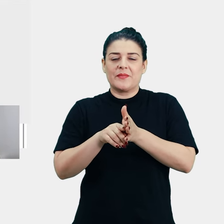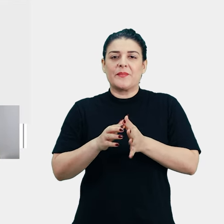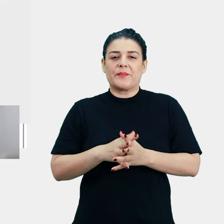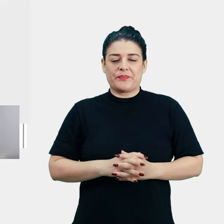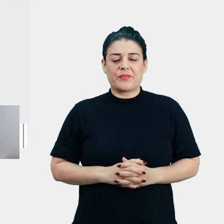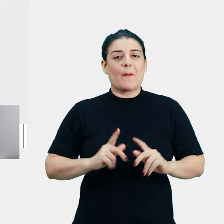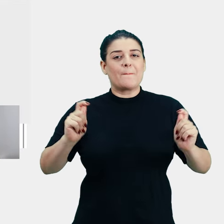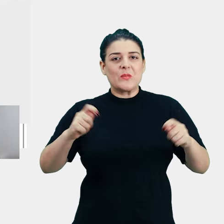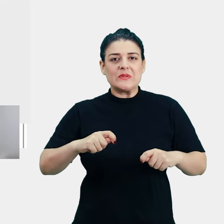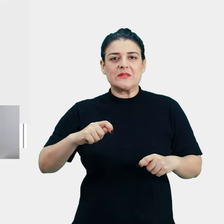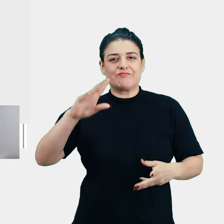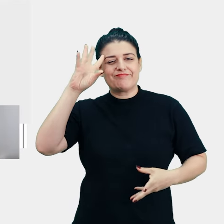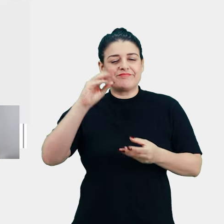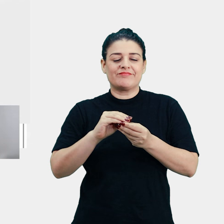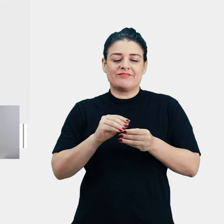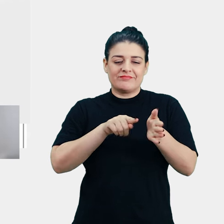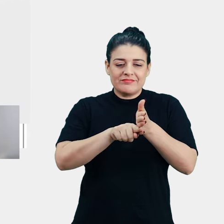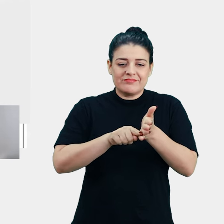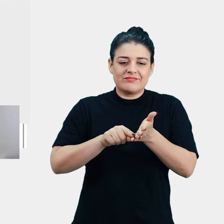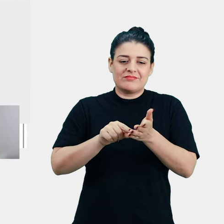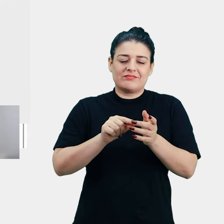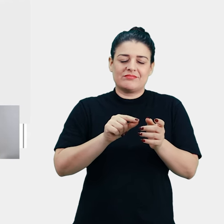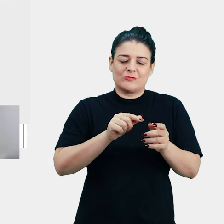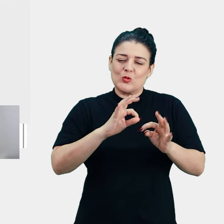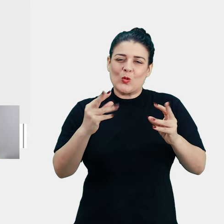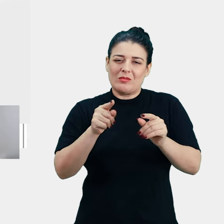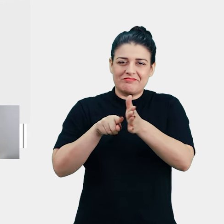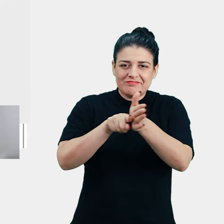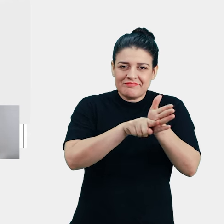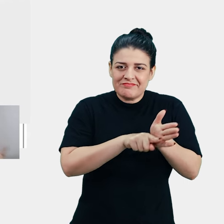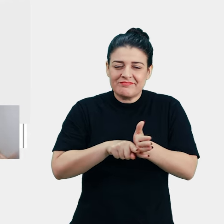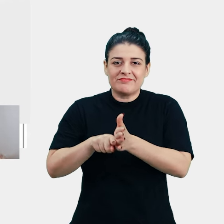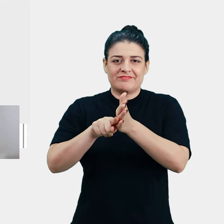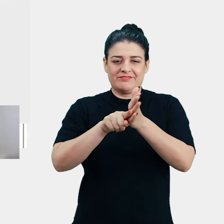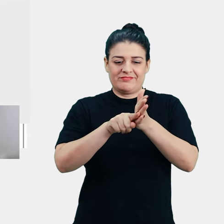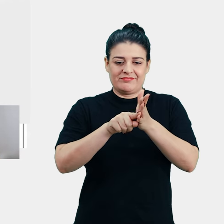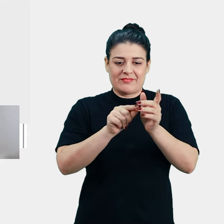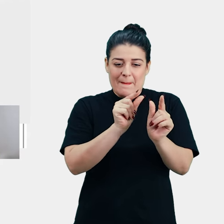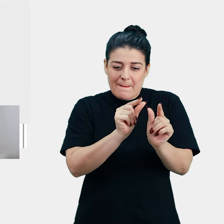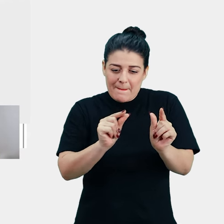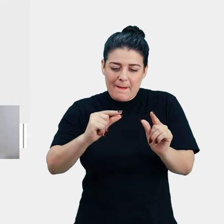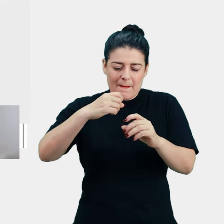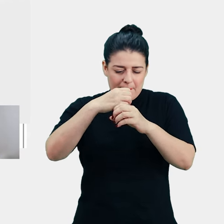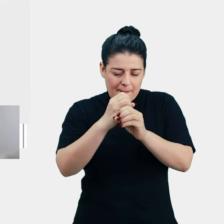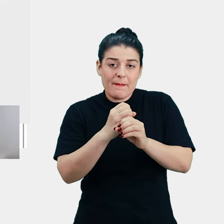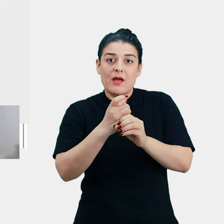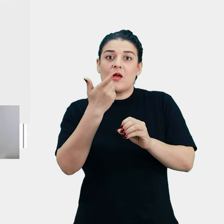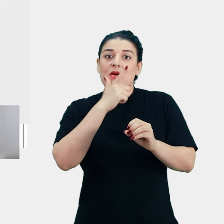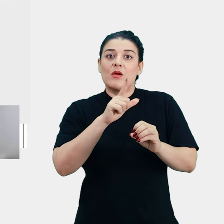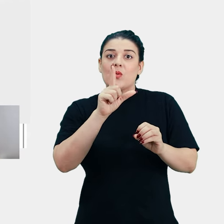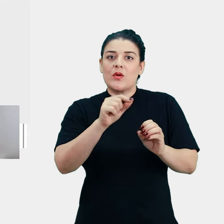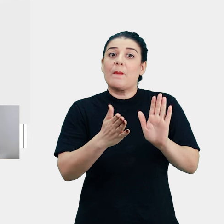Para poder interpretar esses espectros, tá? Para que a gente possa propor